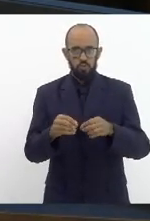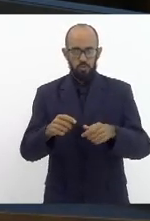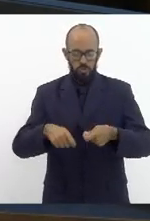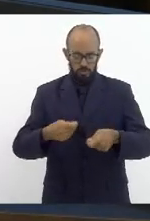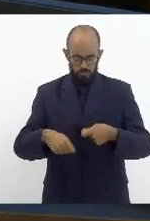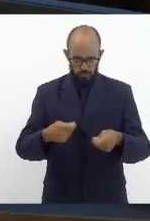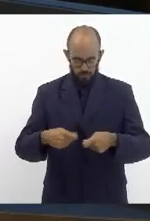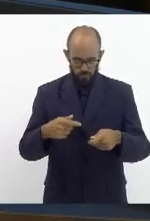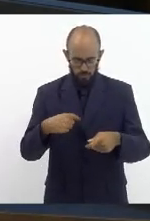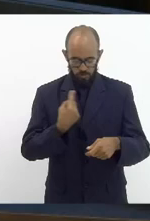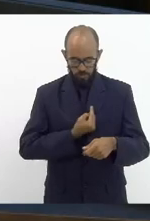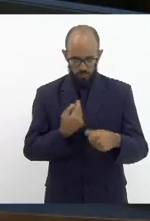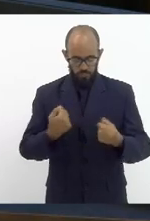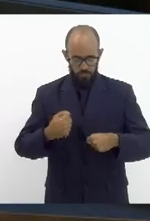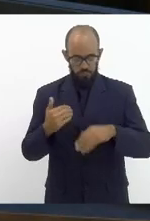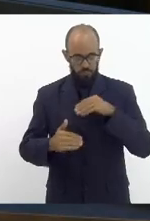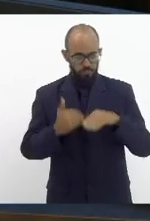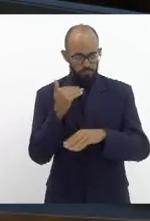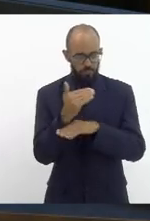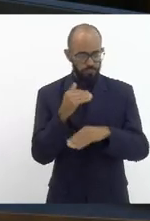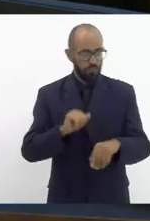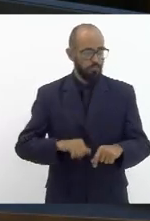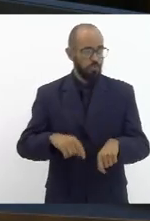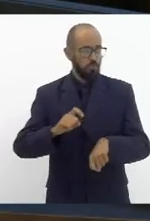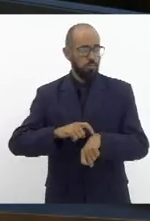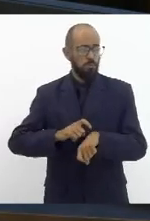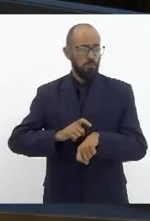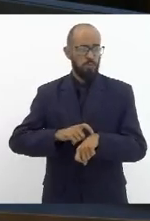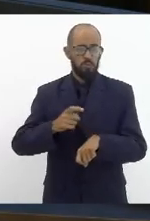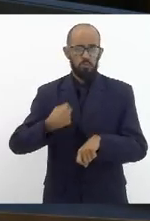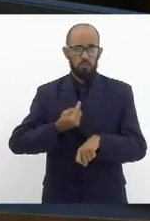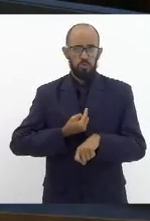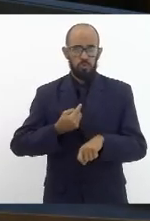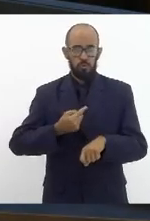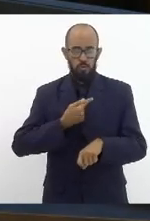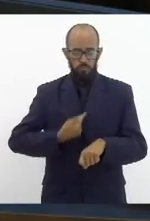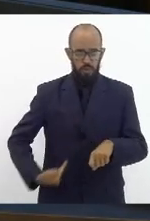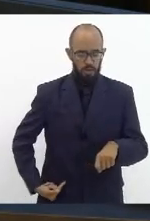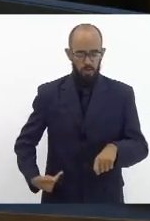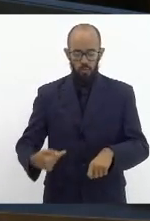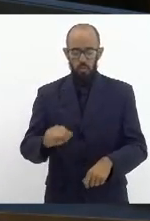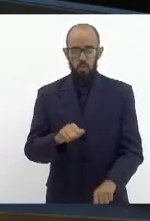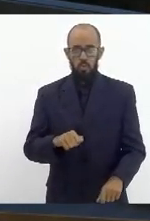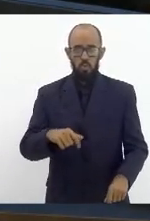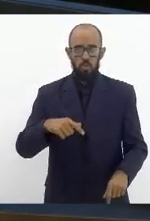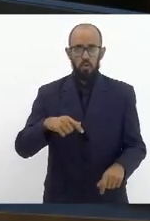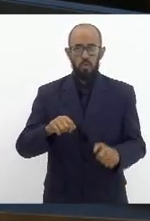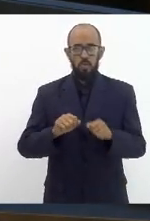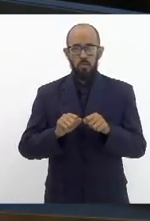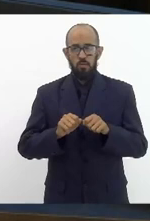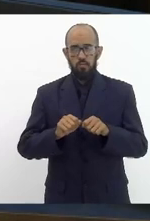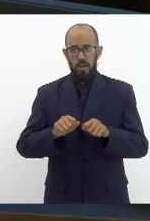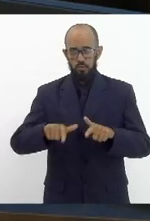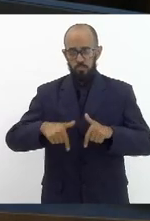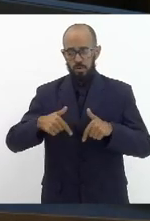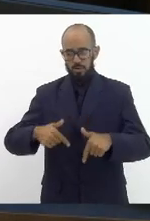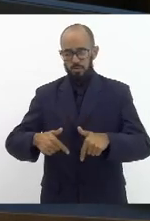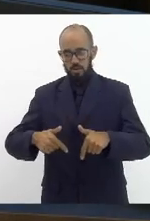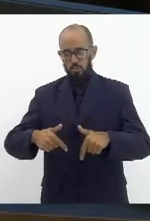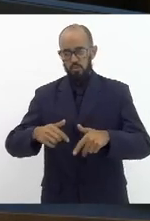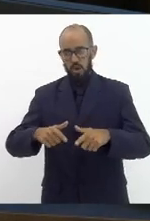precisa ultrapassar. A partir do momento que o governador do Estado toma um gesto de ampliar